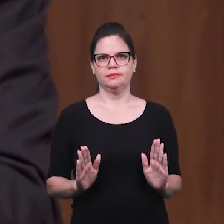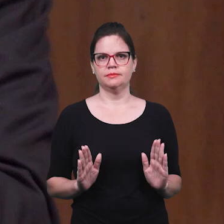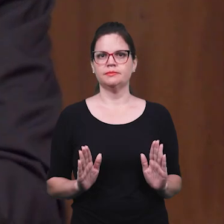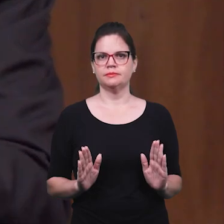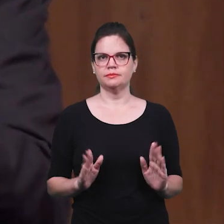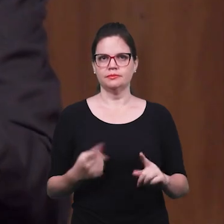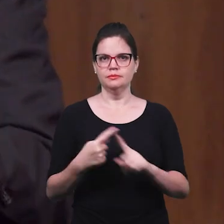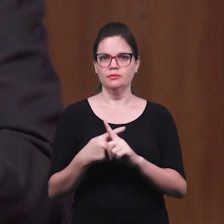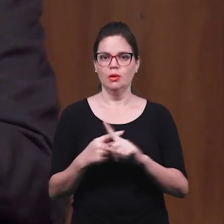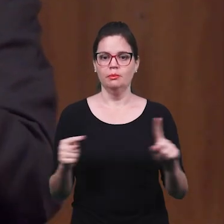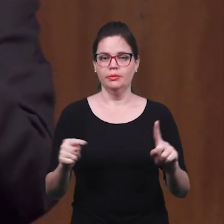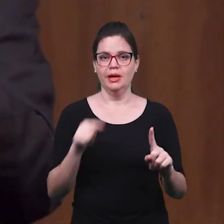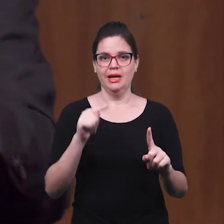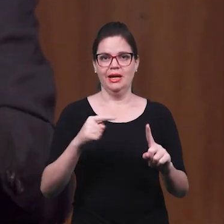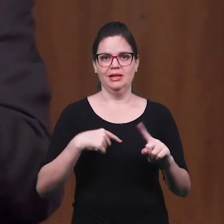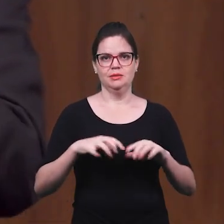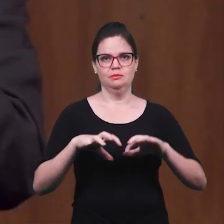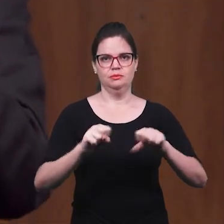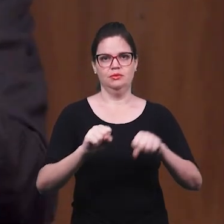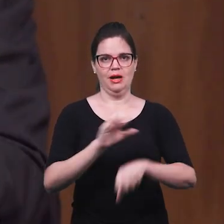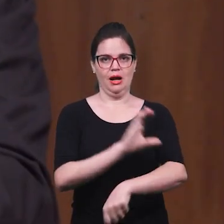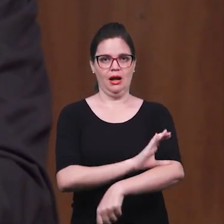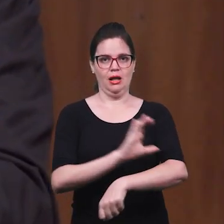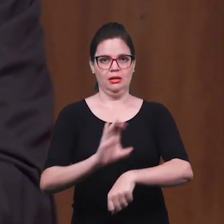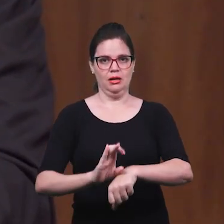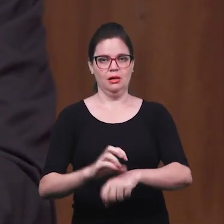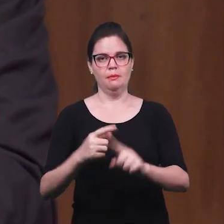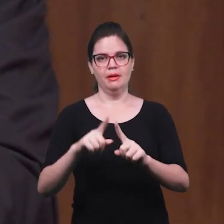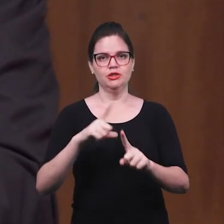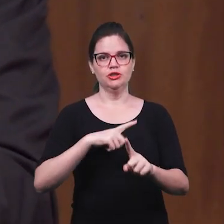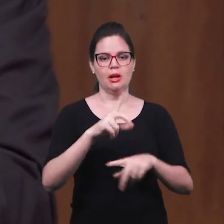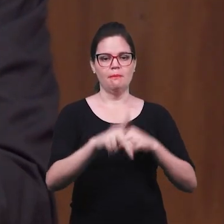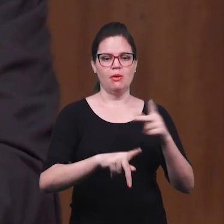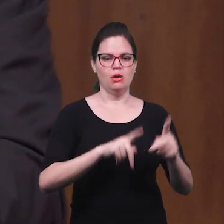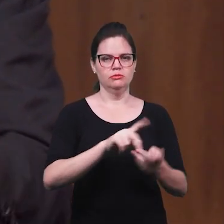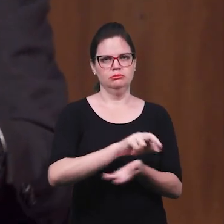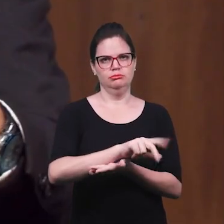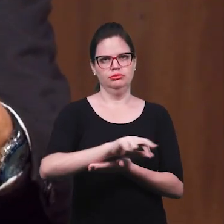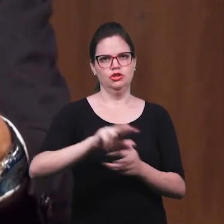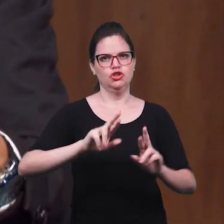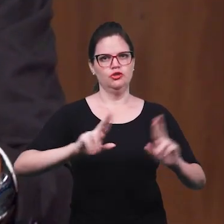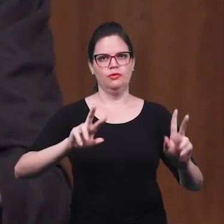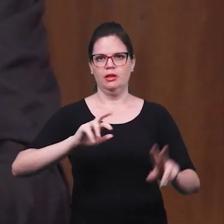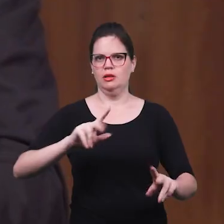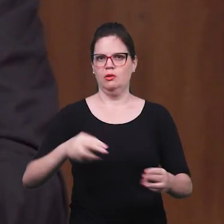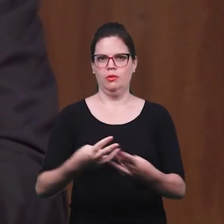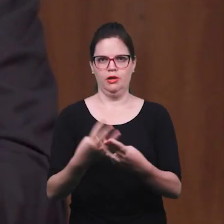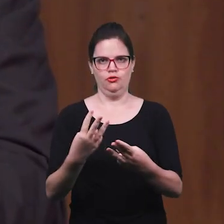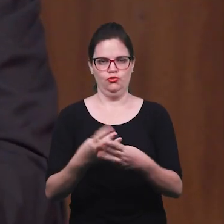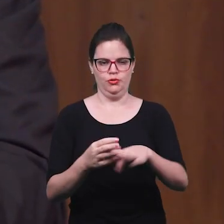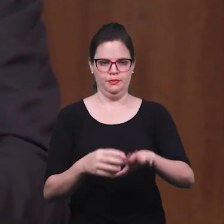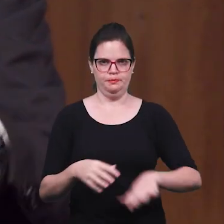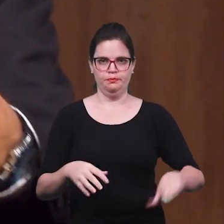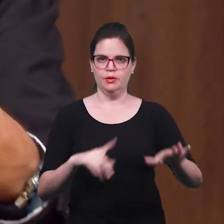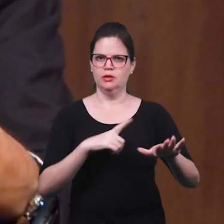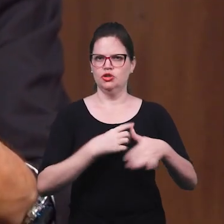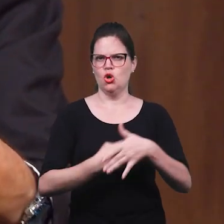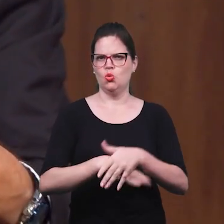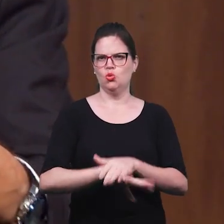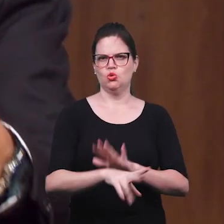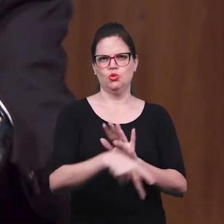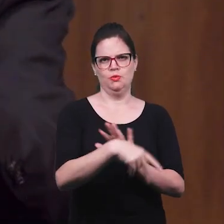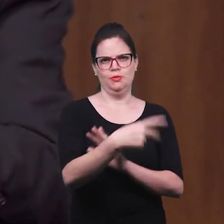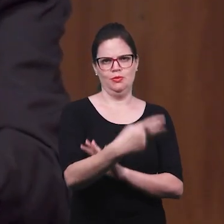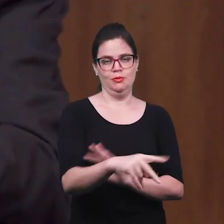ali, os amorreus, os jebuseus, havia vários povos. Então agora, o povo de Israel